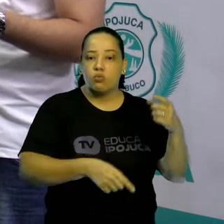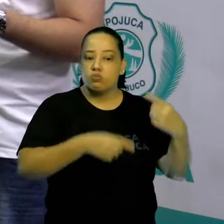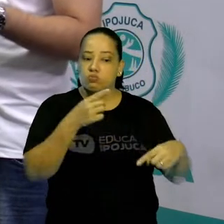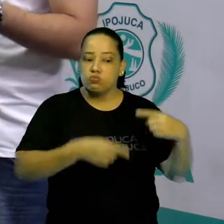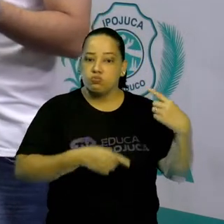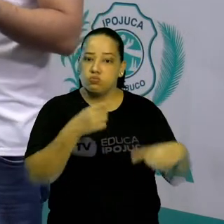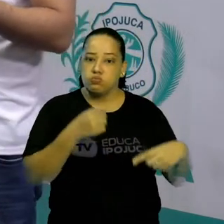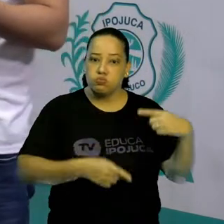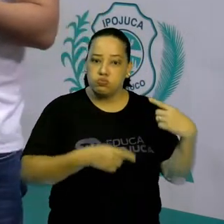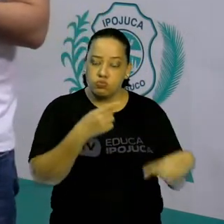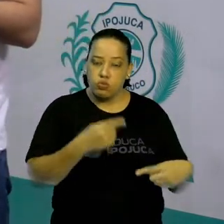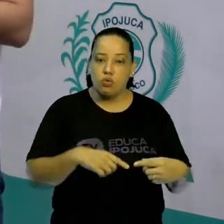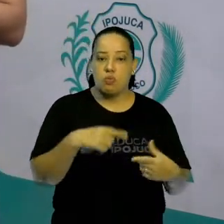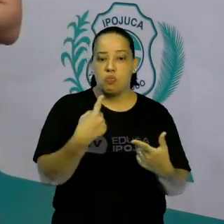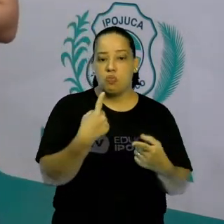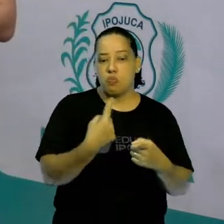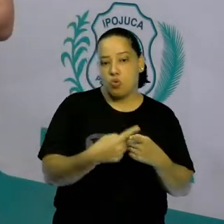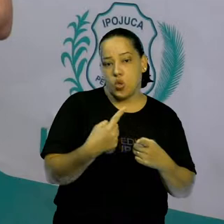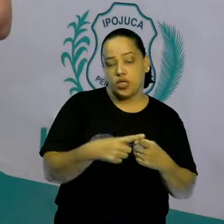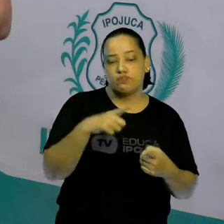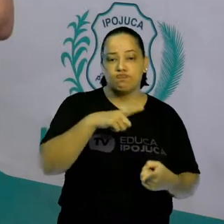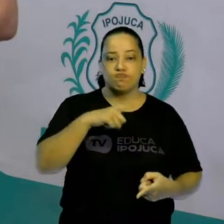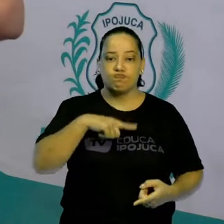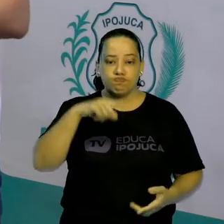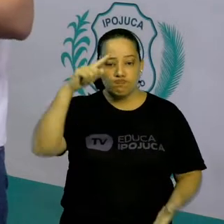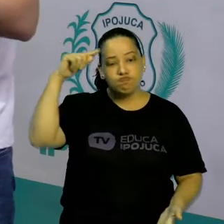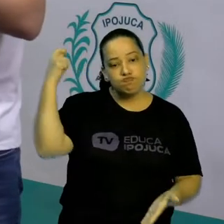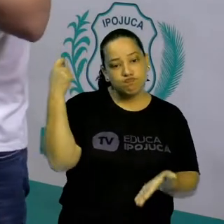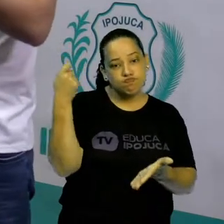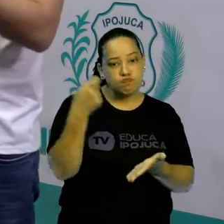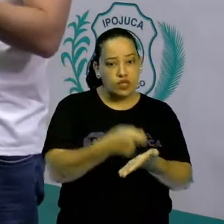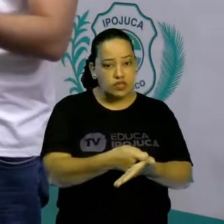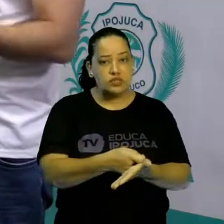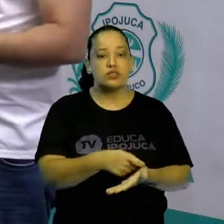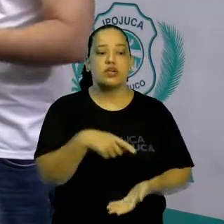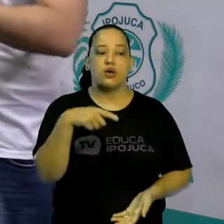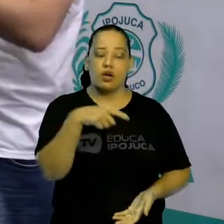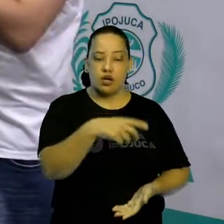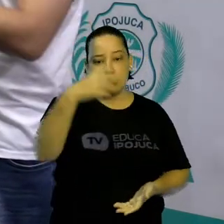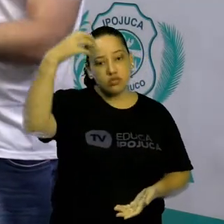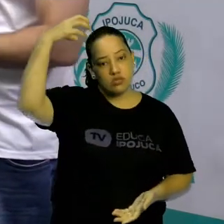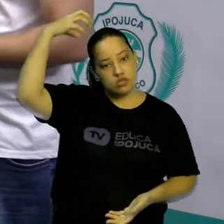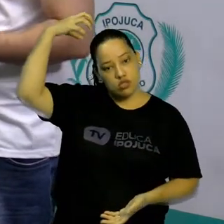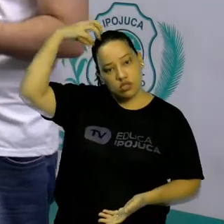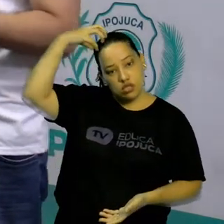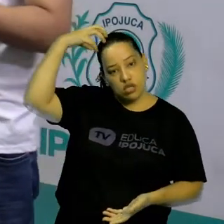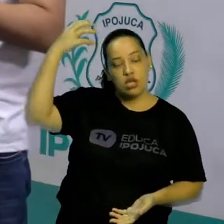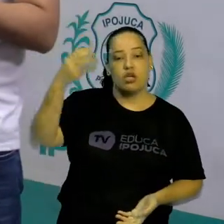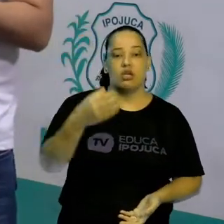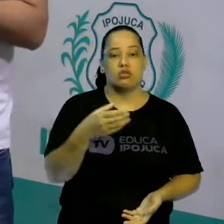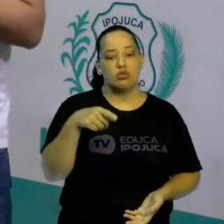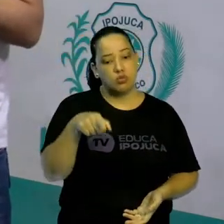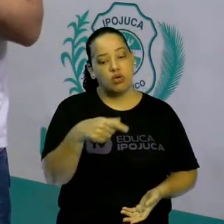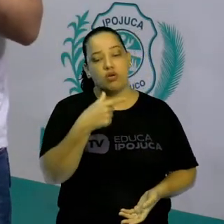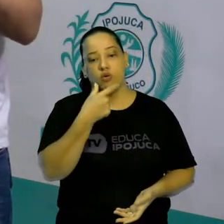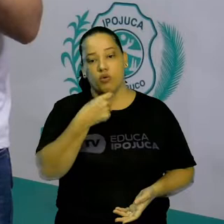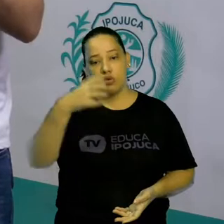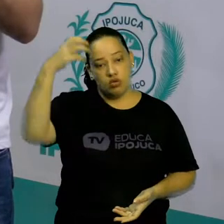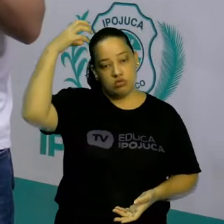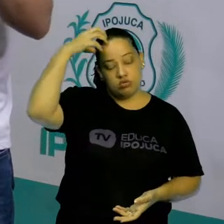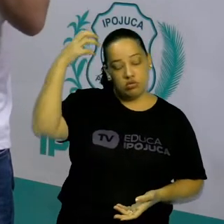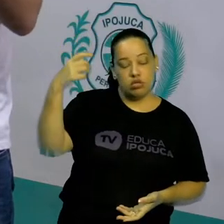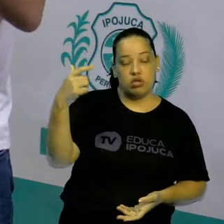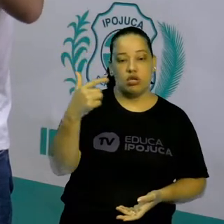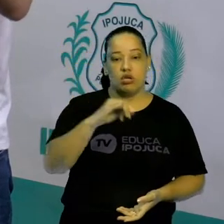por causa das decisões que eram tomadas, tá certo? Pelos monarcas ingleses, como no caso do James II, tá? Que